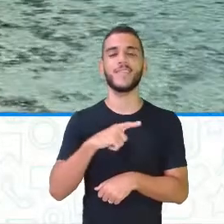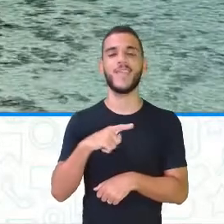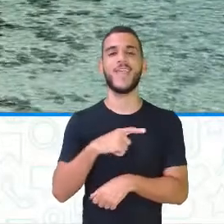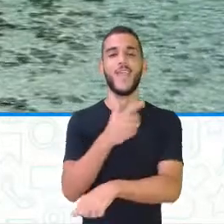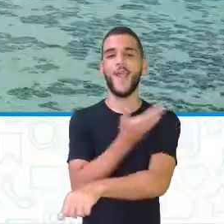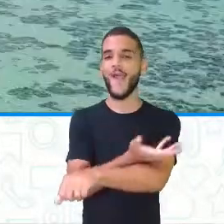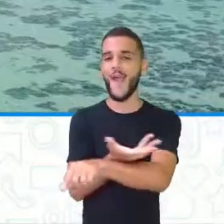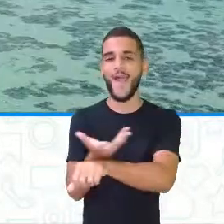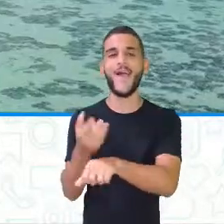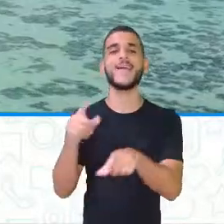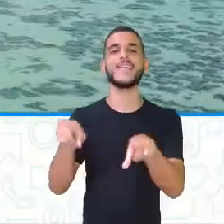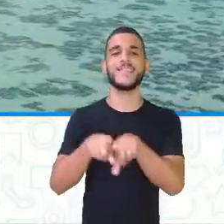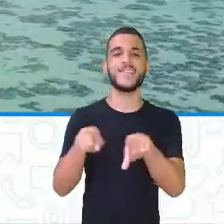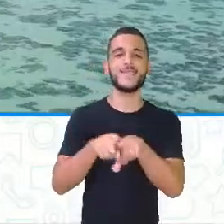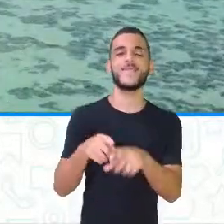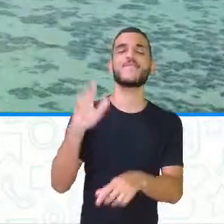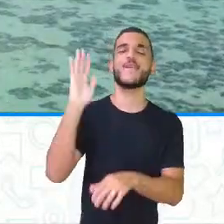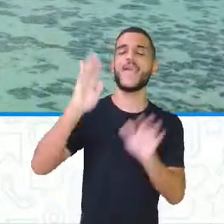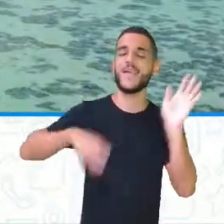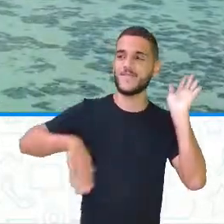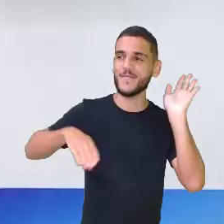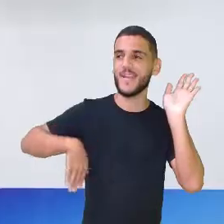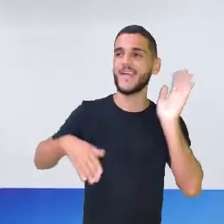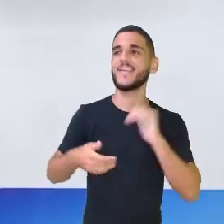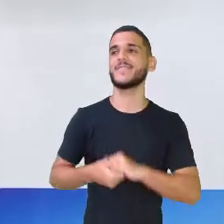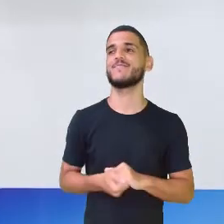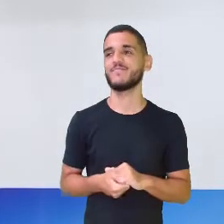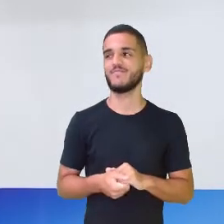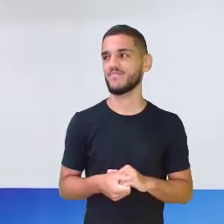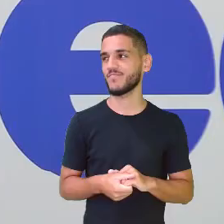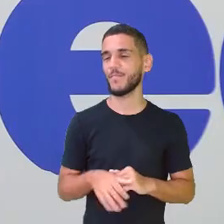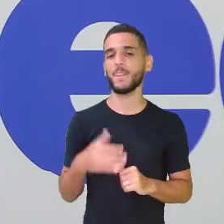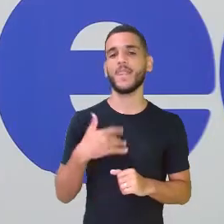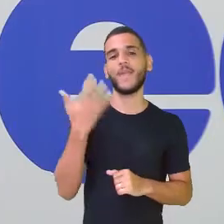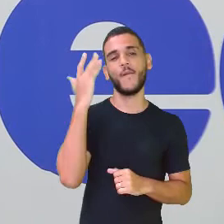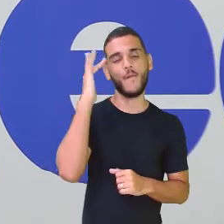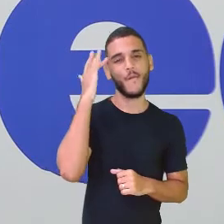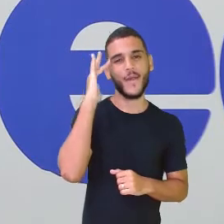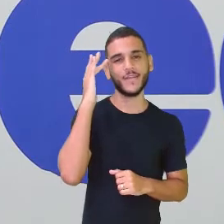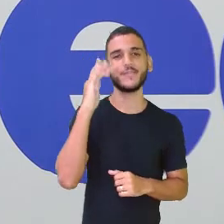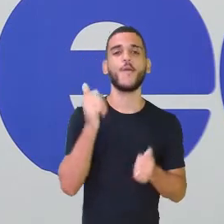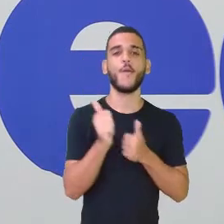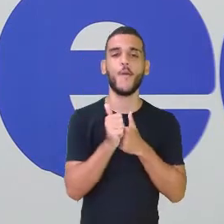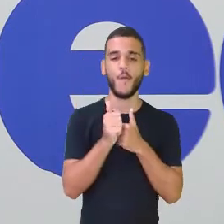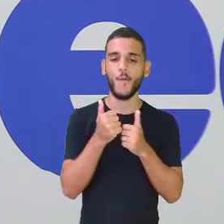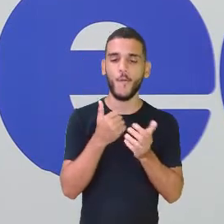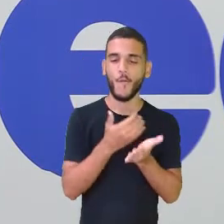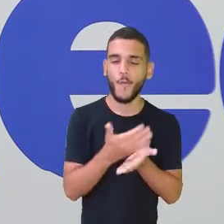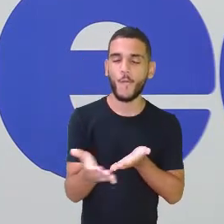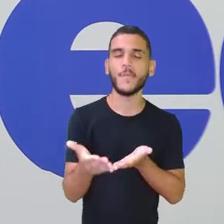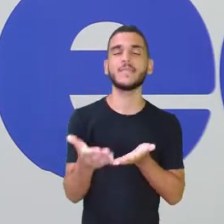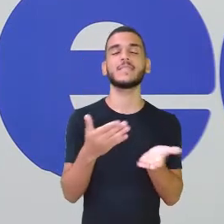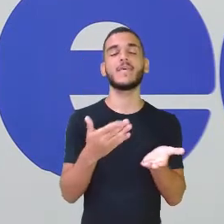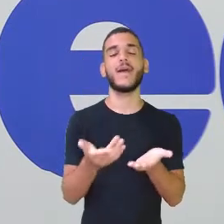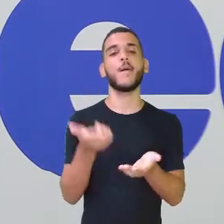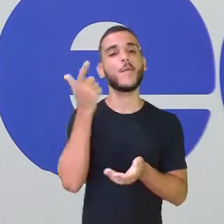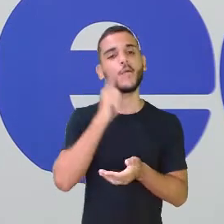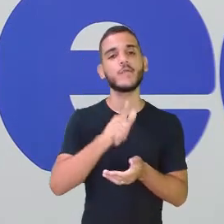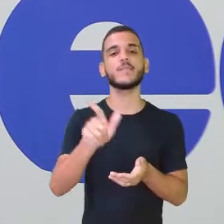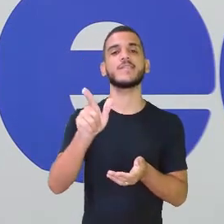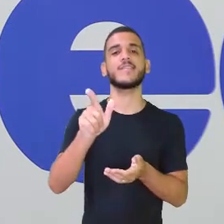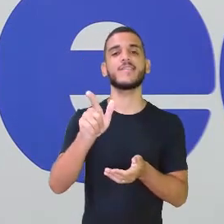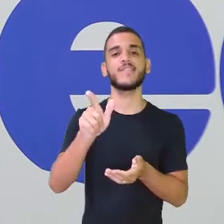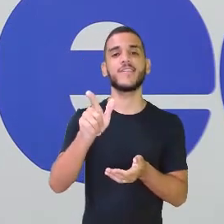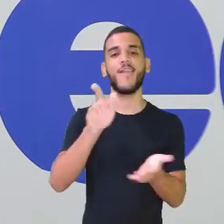que sonho, minha gente. Eu acho que eu vou fazer uma campanha para eu conseguir viajar para um lugar